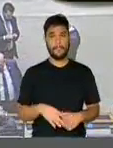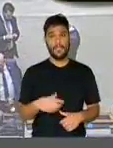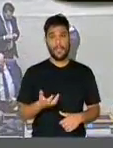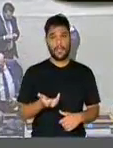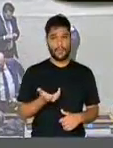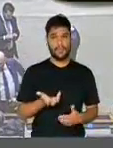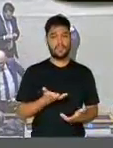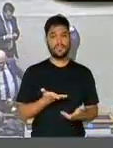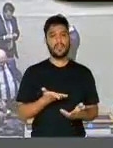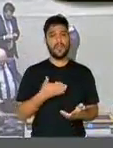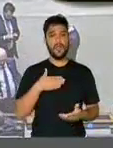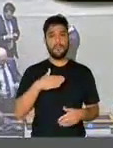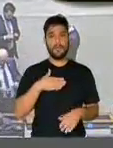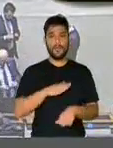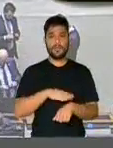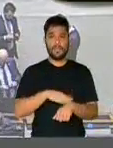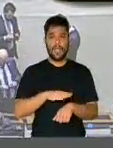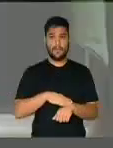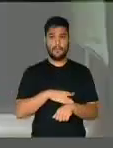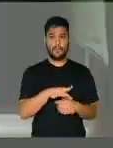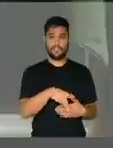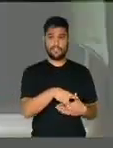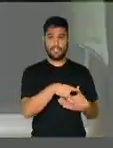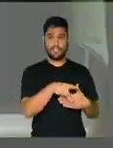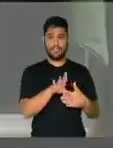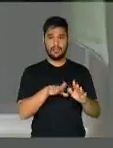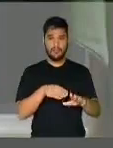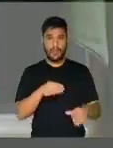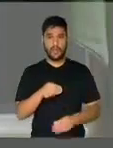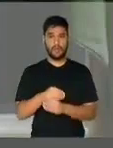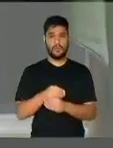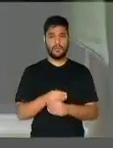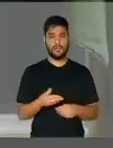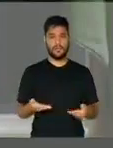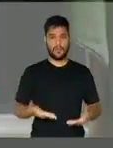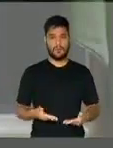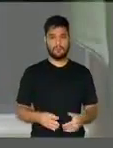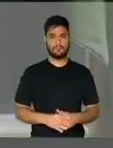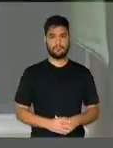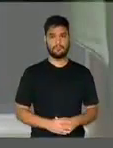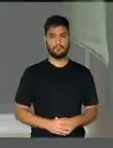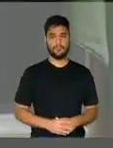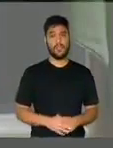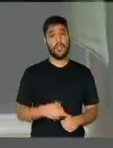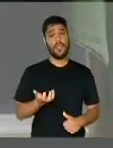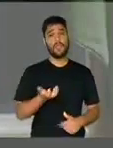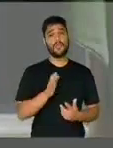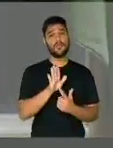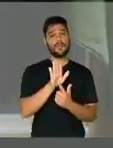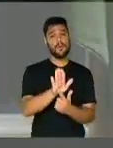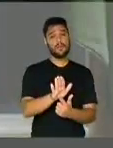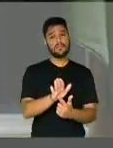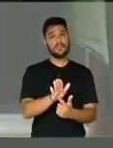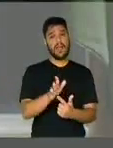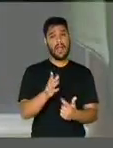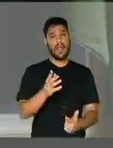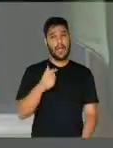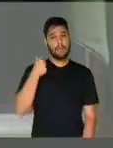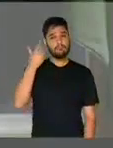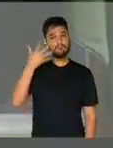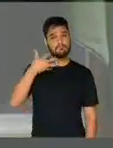gostaria que fosse somado o tempo de líder, senhor presidente. Você vai para Paraíba. Queria destacar que nós ouvimos um